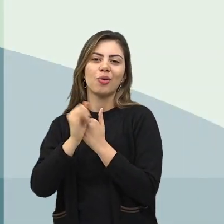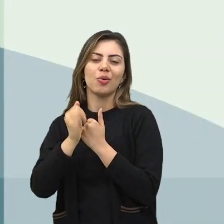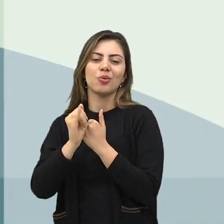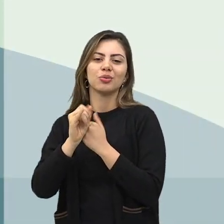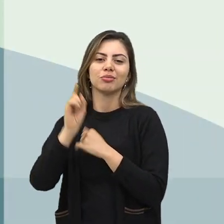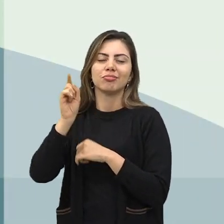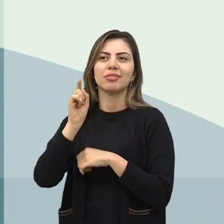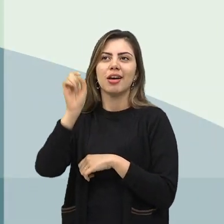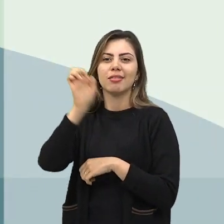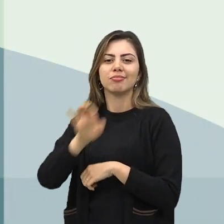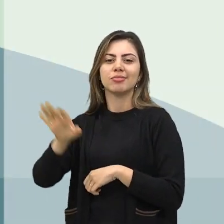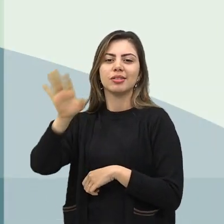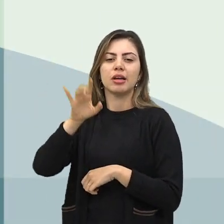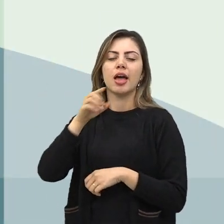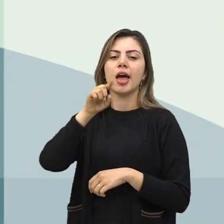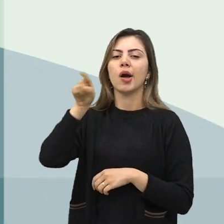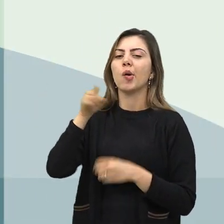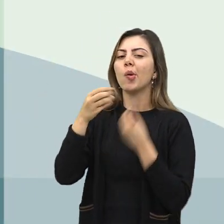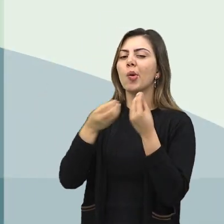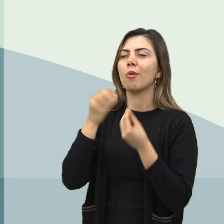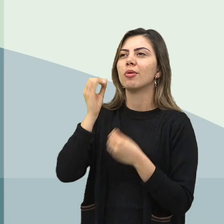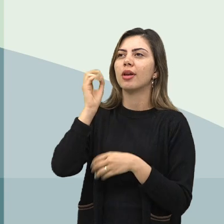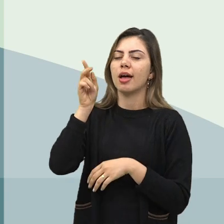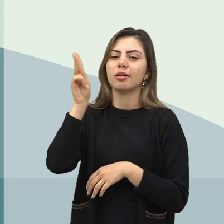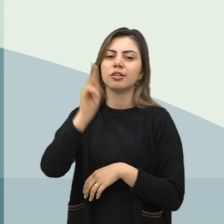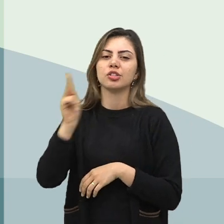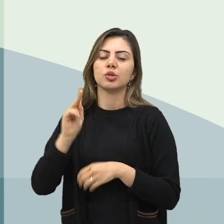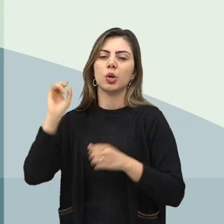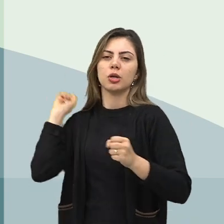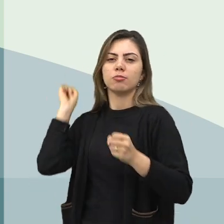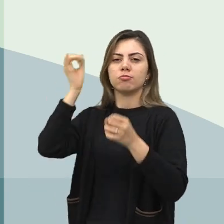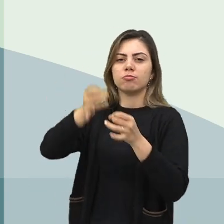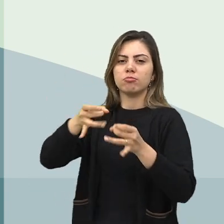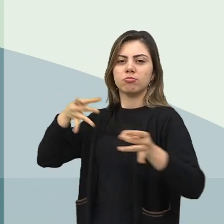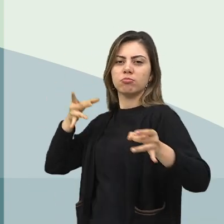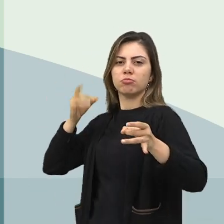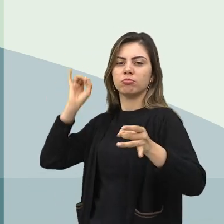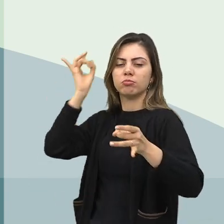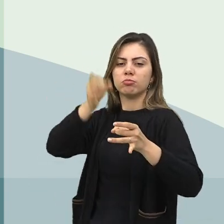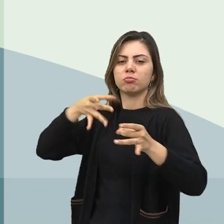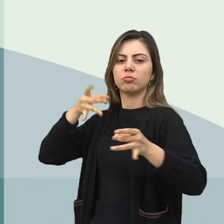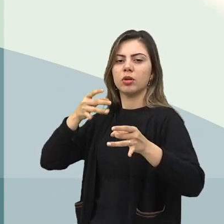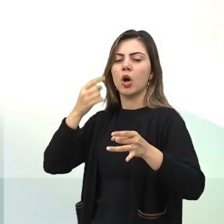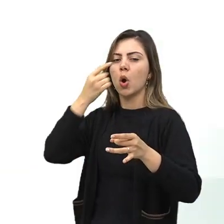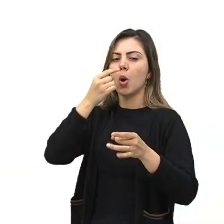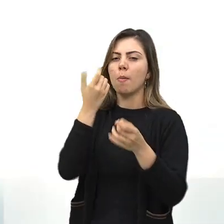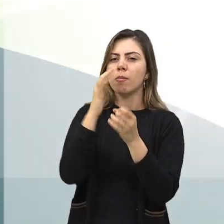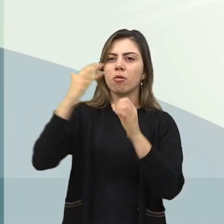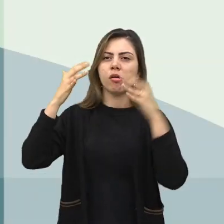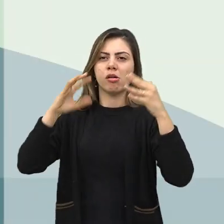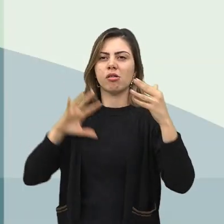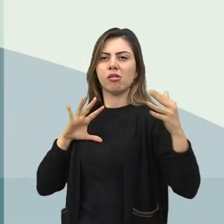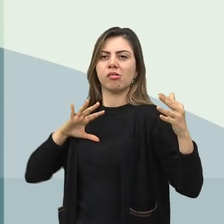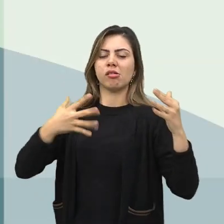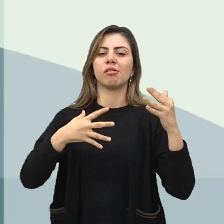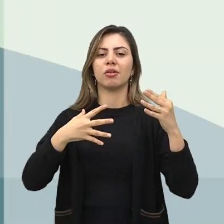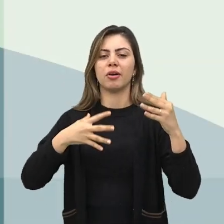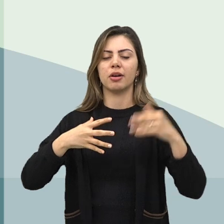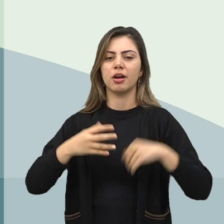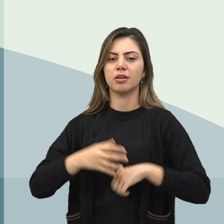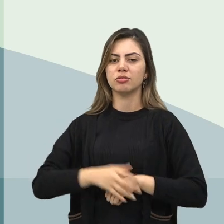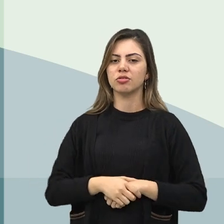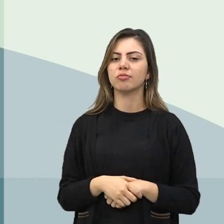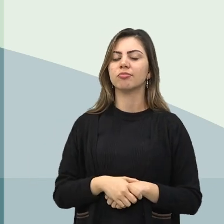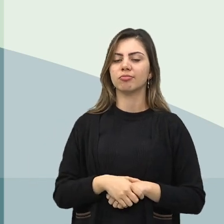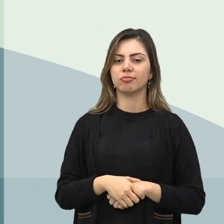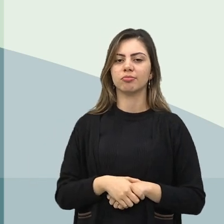Elas carregavam arcos e flechas, prontas para lutar, e seus olhos brilhavam com uma energia